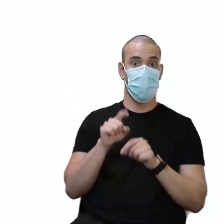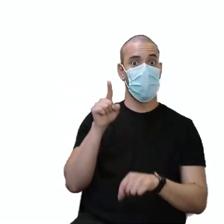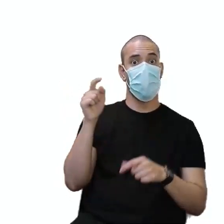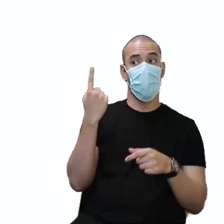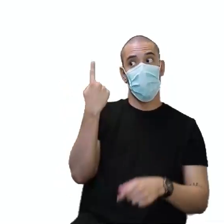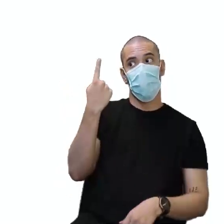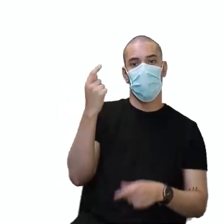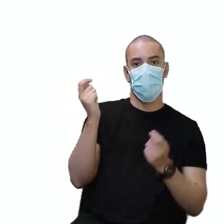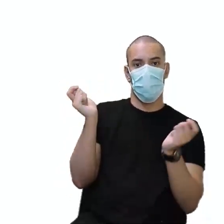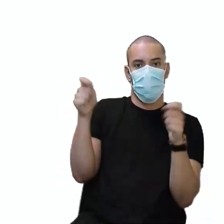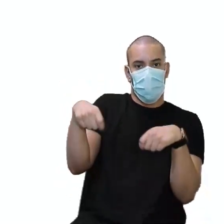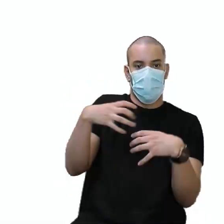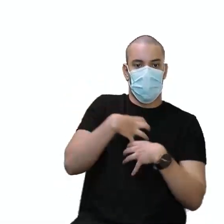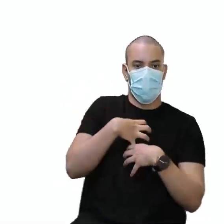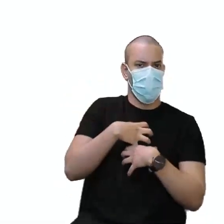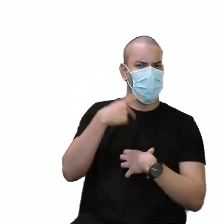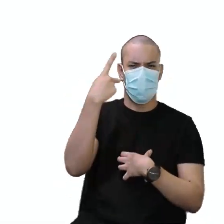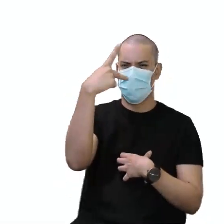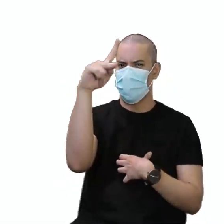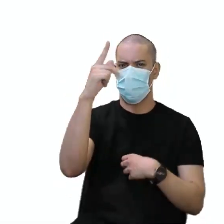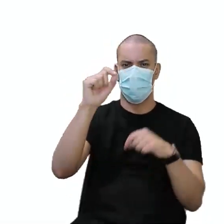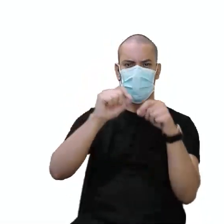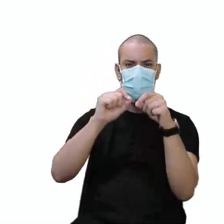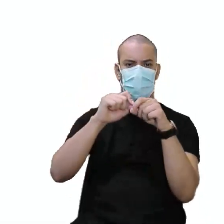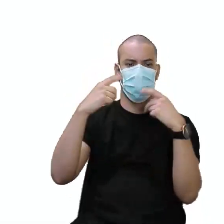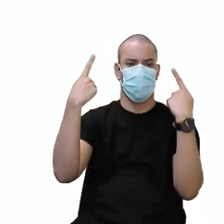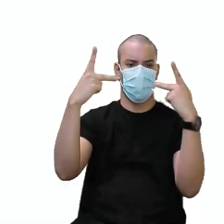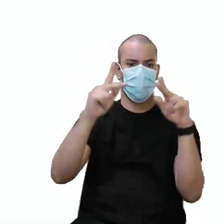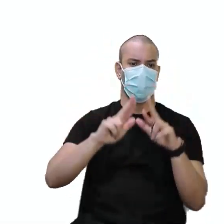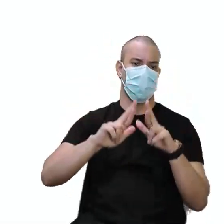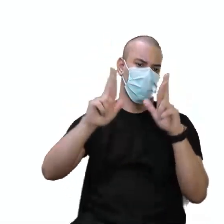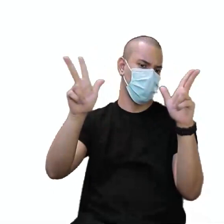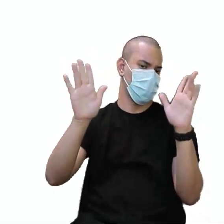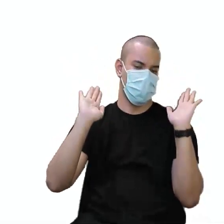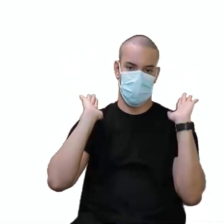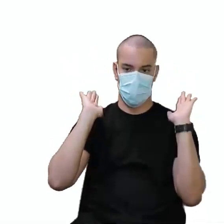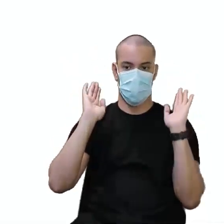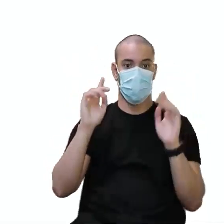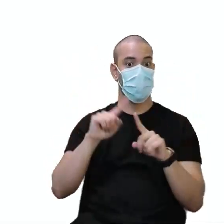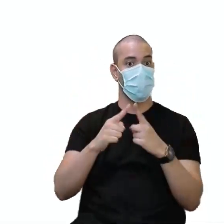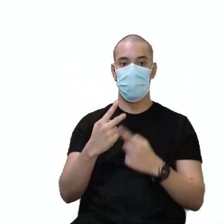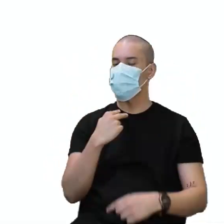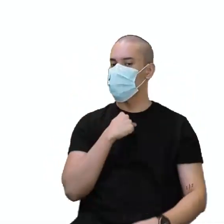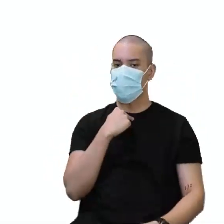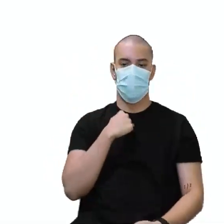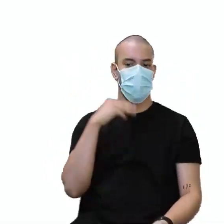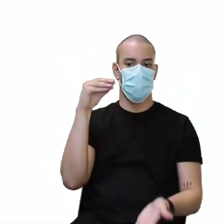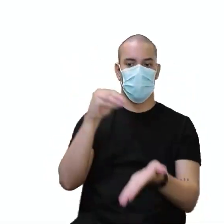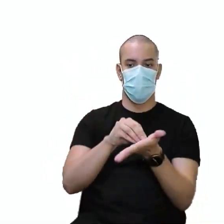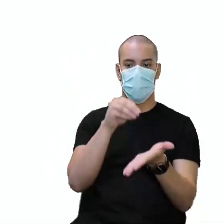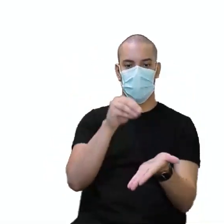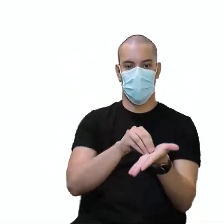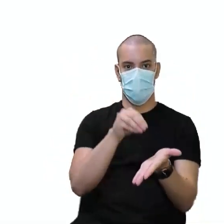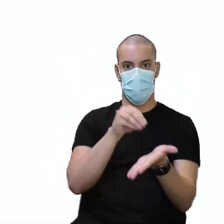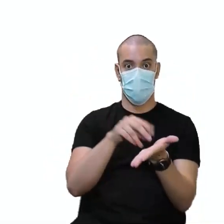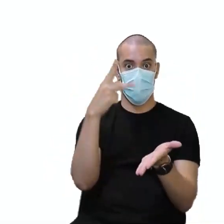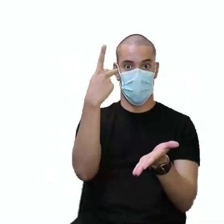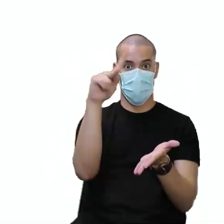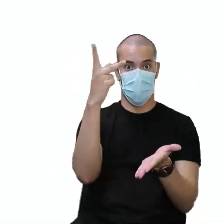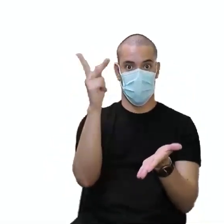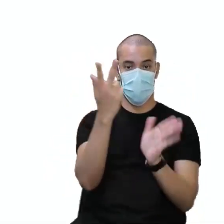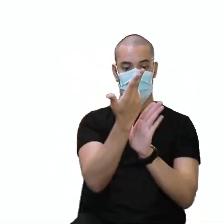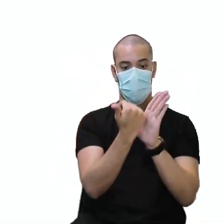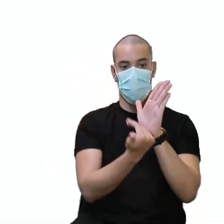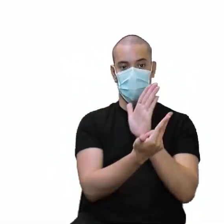das formas, mas você pode escolher outros representantes aí. O que não pode faltar na sua representação, no